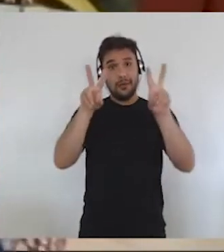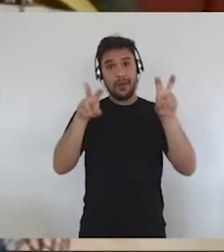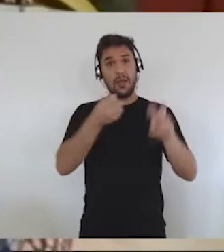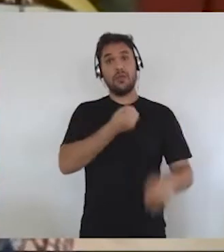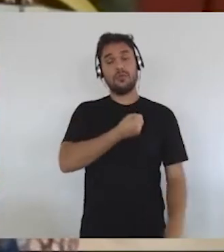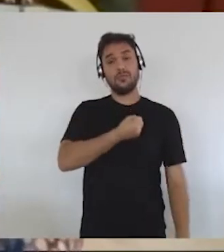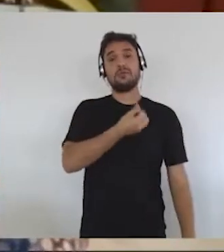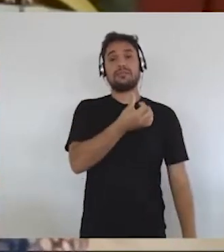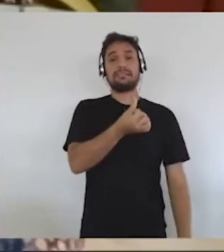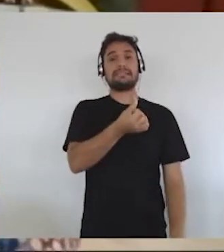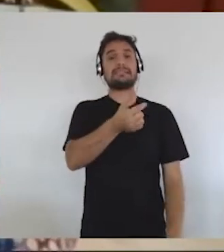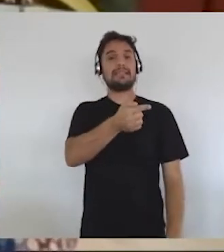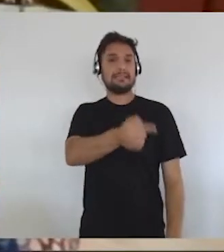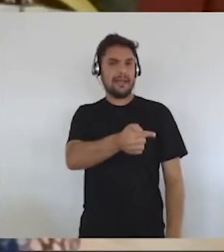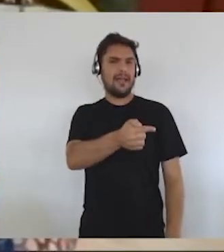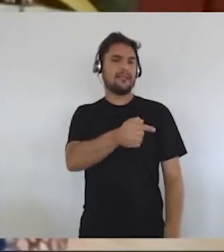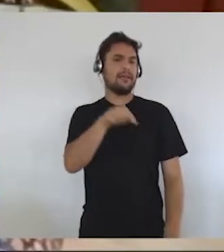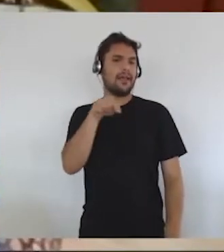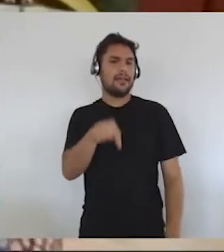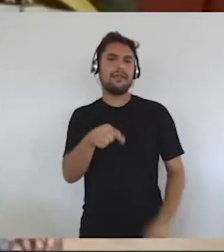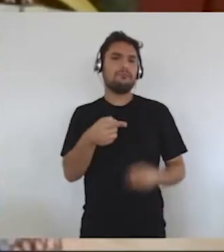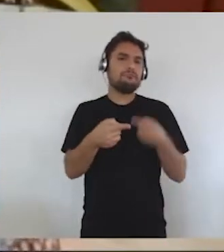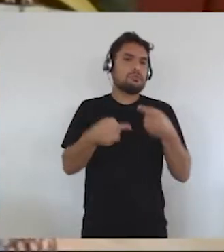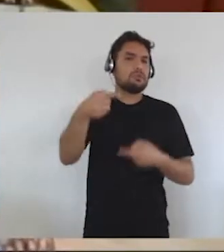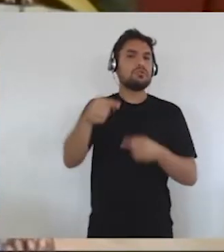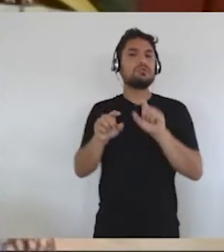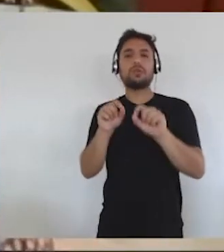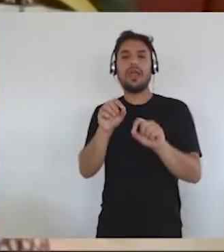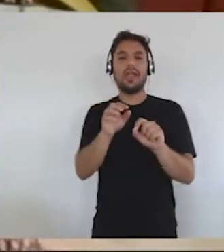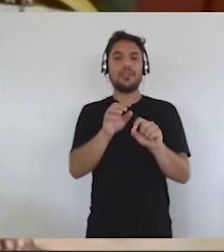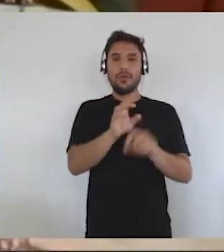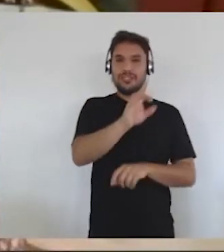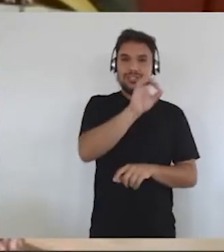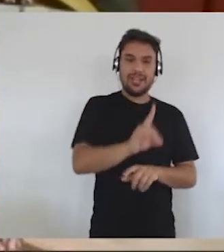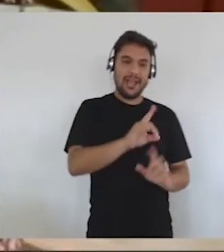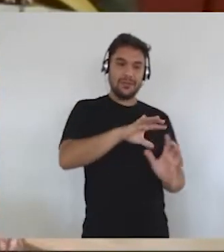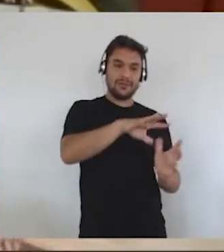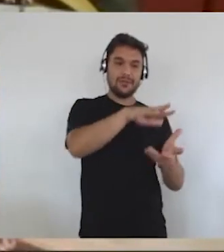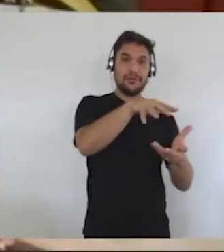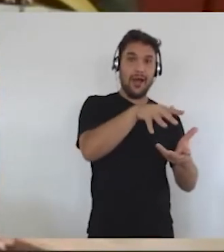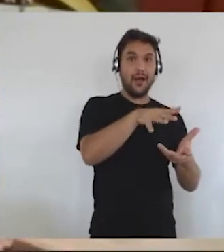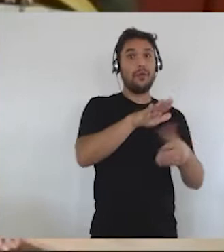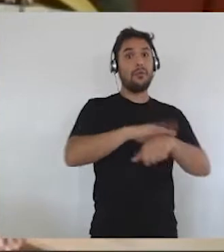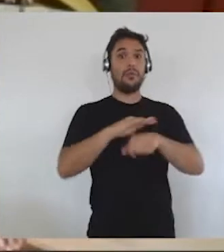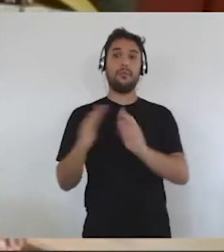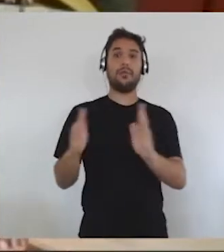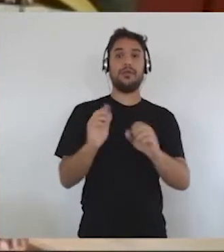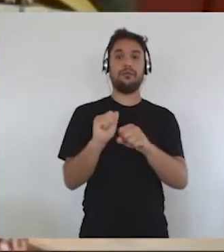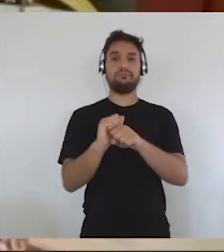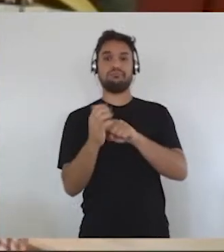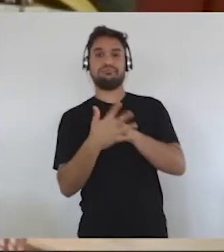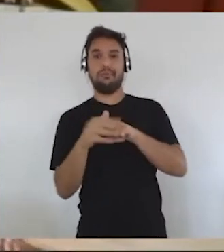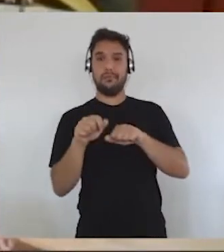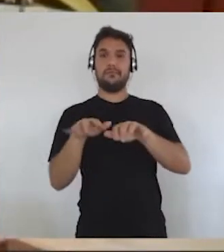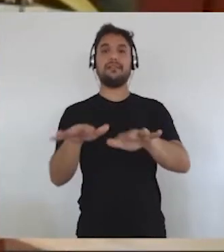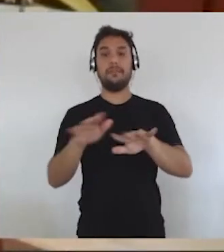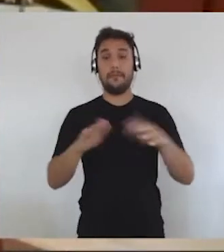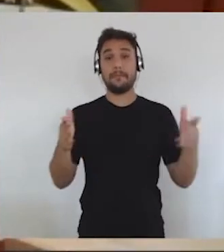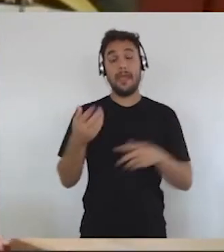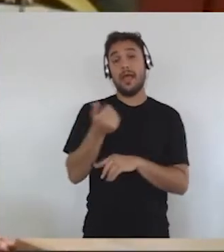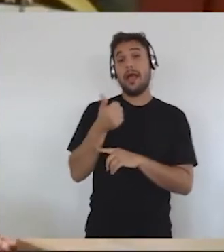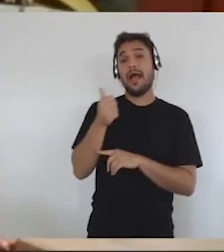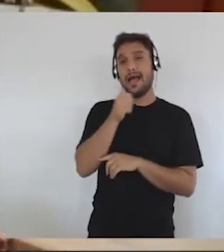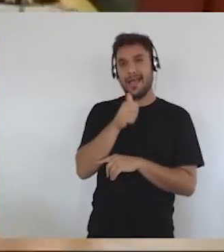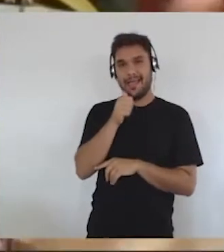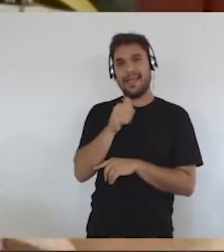vamos tratar das relações do direito internacional e a pandemia. A pandemia deixou bastante clara